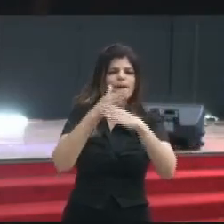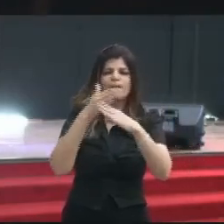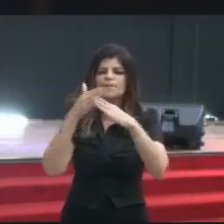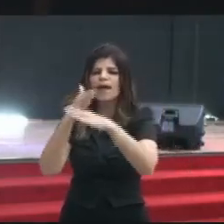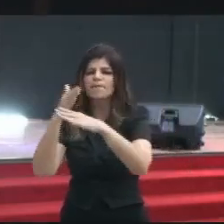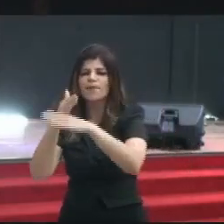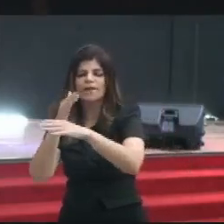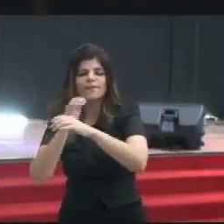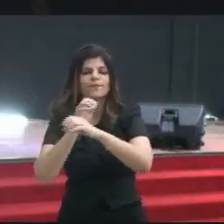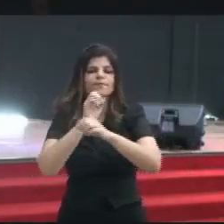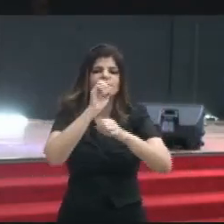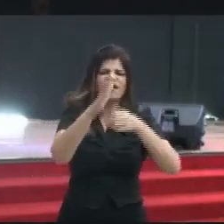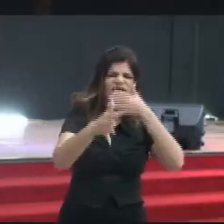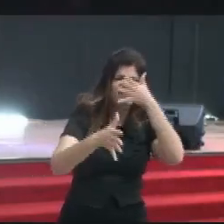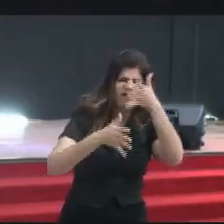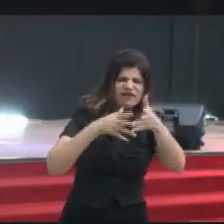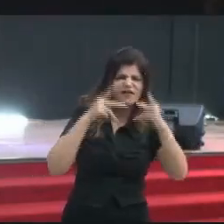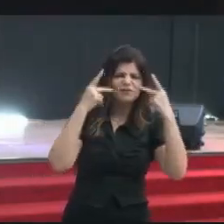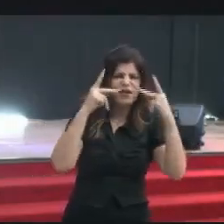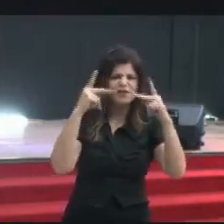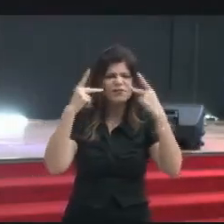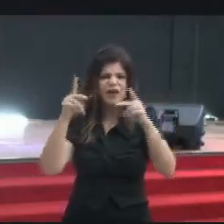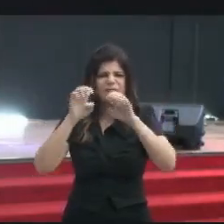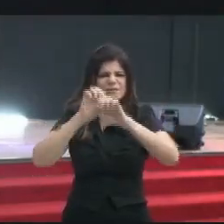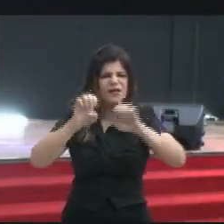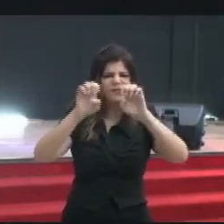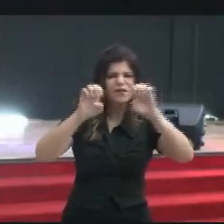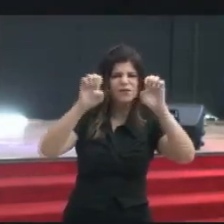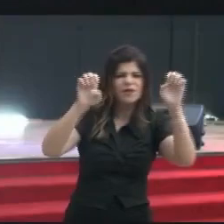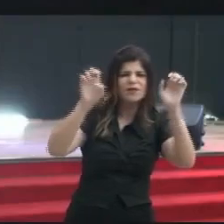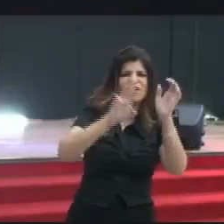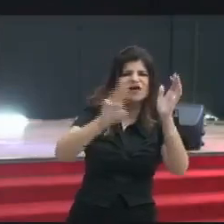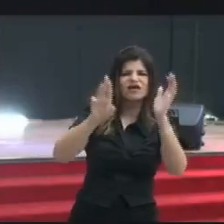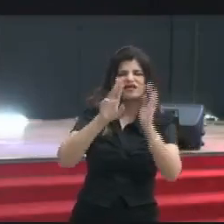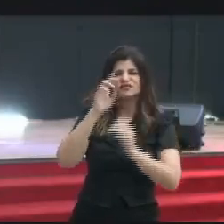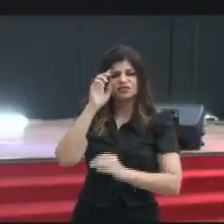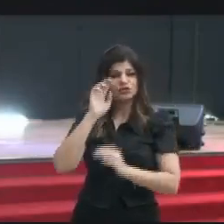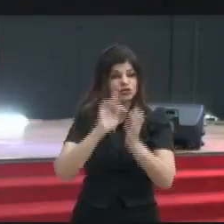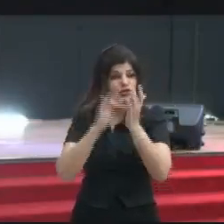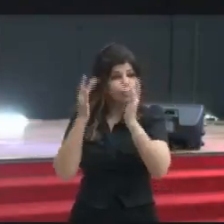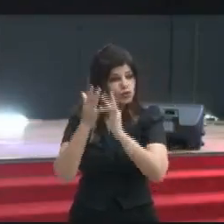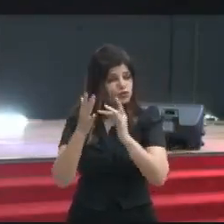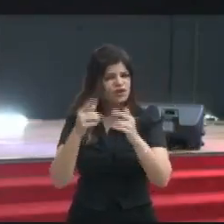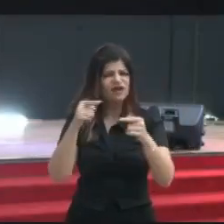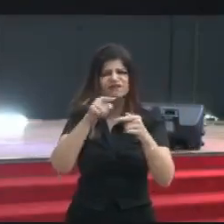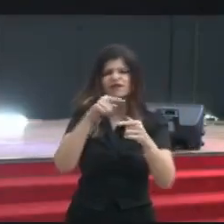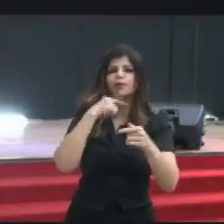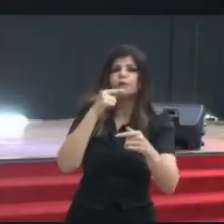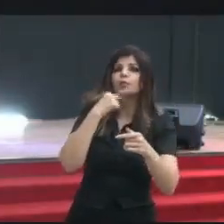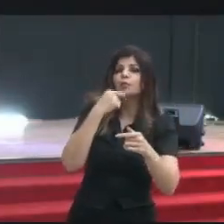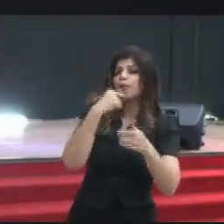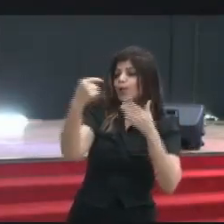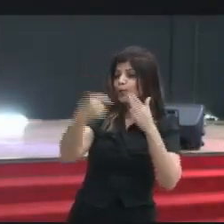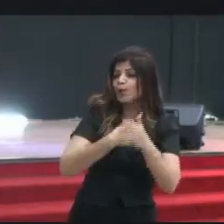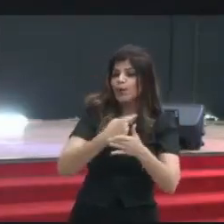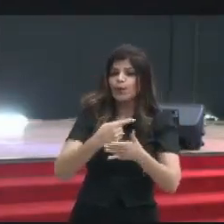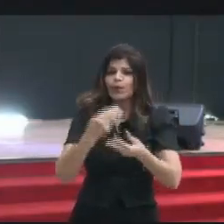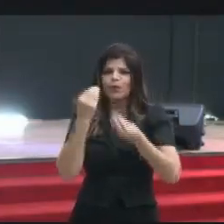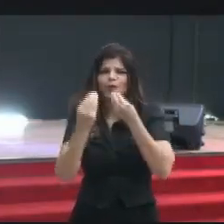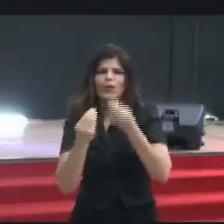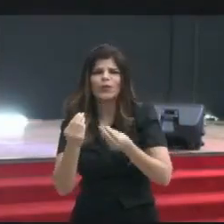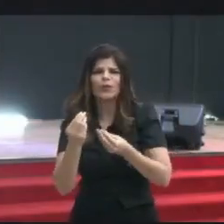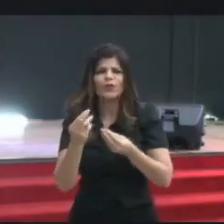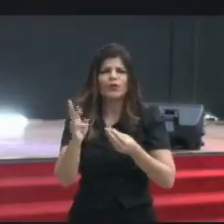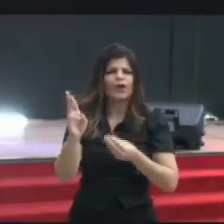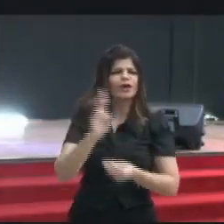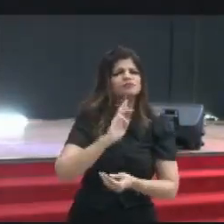anunciavam o nome do Senhor Jesus. E aí você pode me perguntar, pastor, qual é o resultado